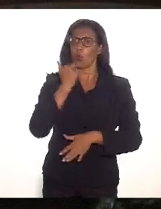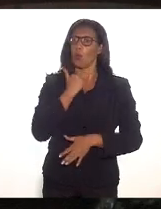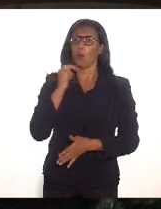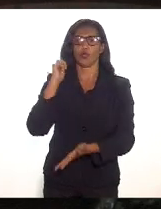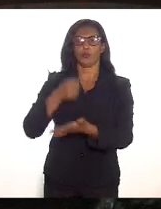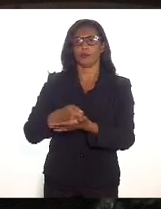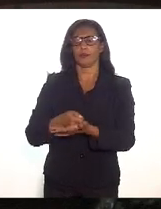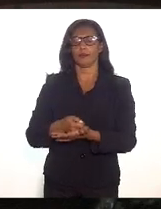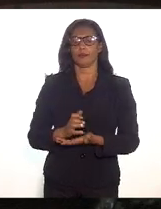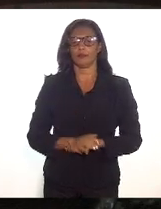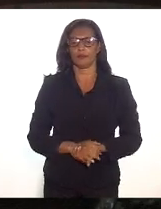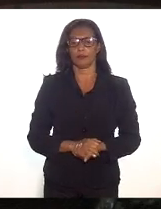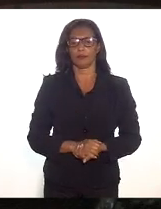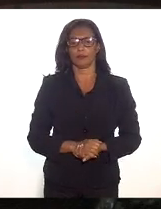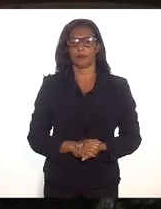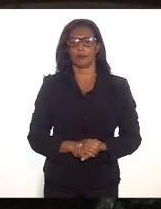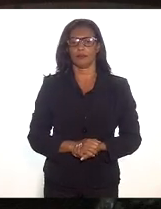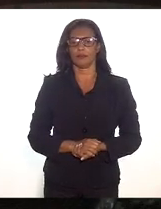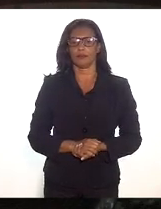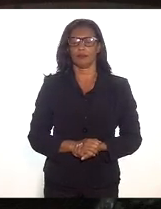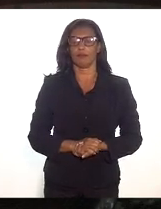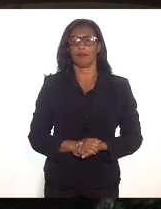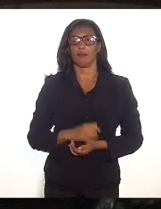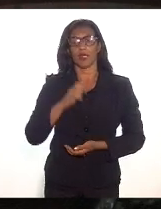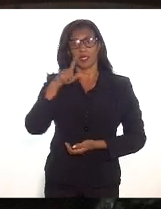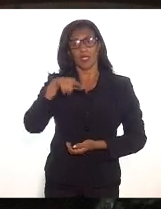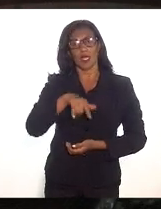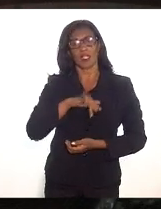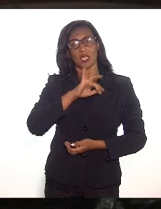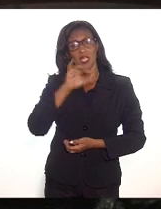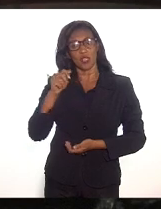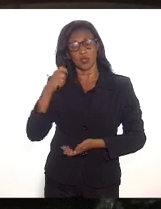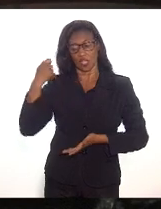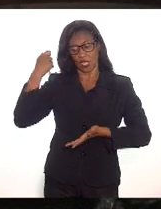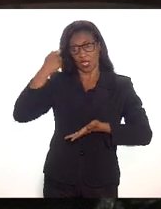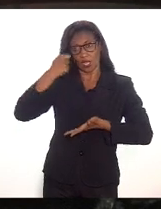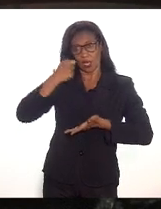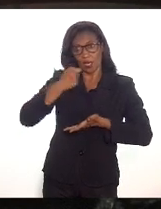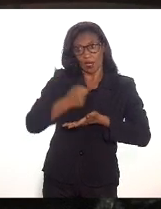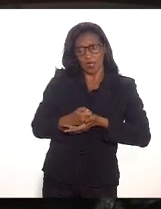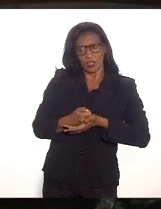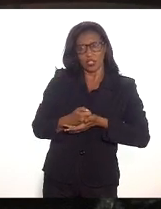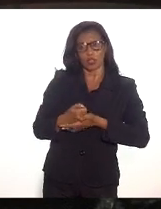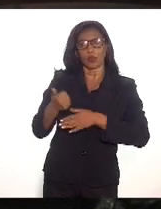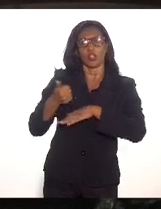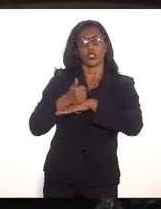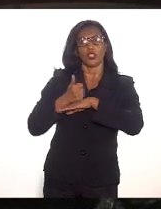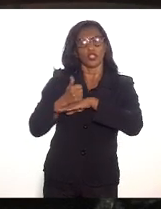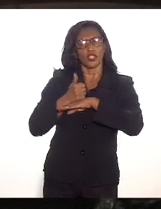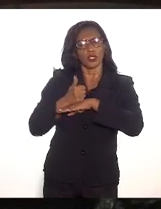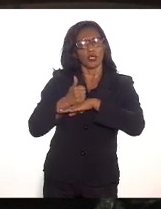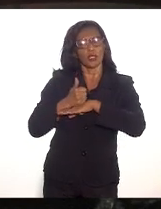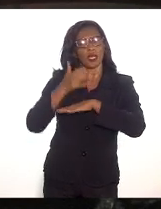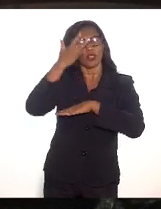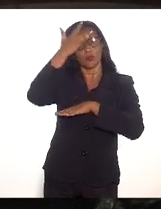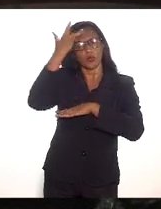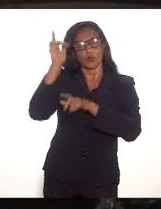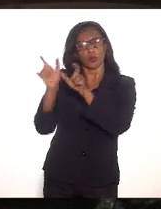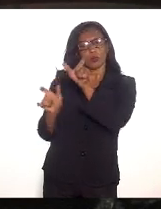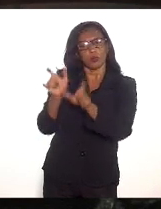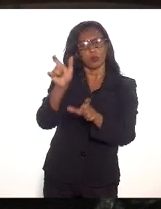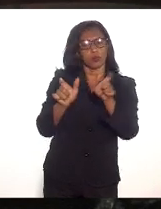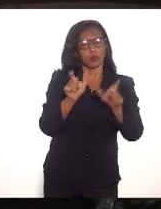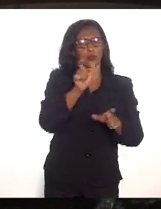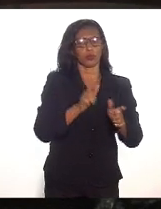por ela. É sobre isso que a gente está falando hoje, a garantia mínima de dignidade para as pessoas.